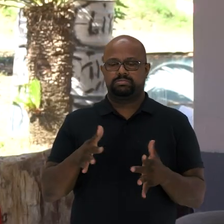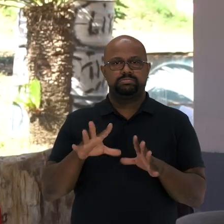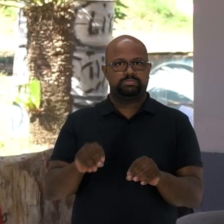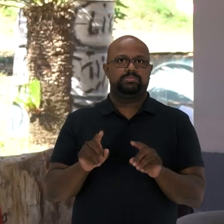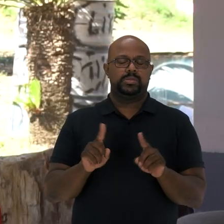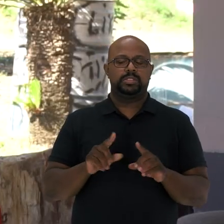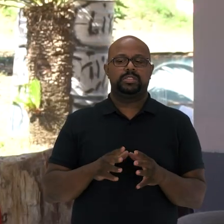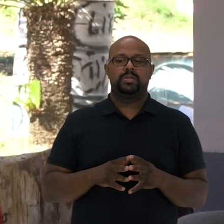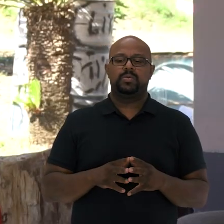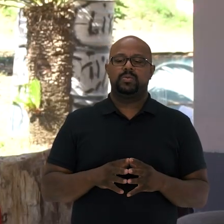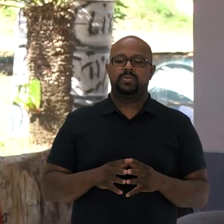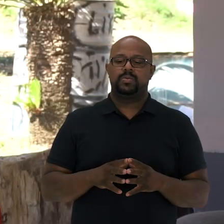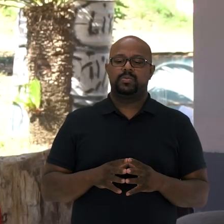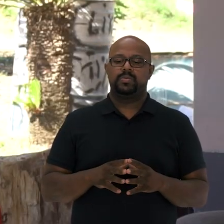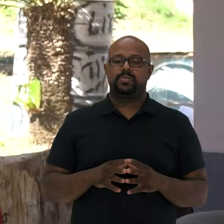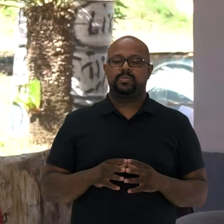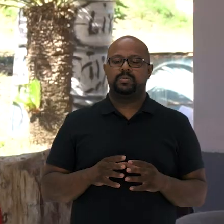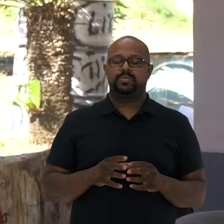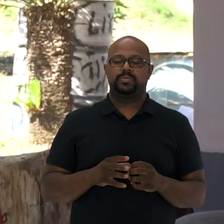intacta. Era